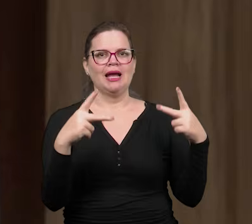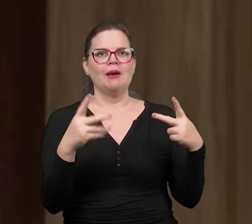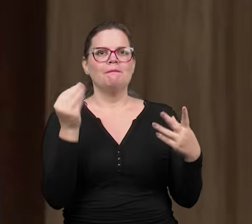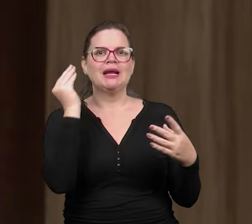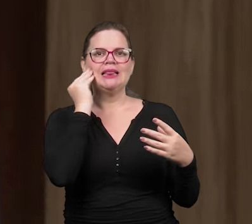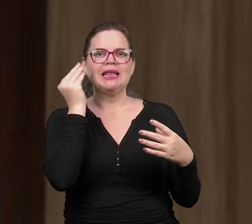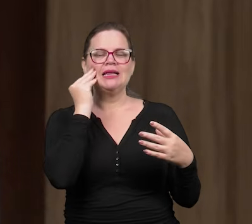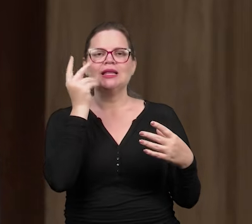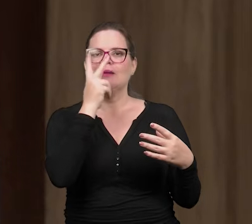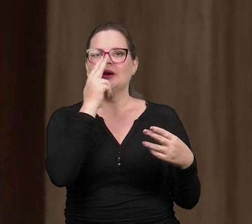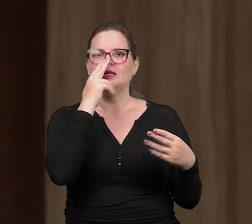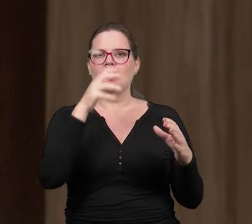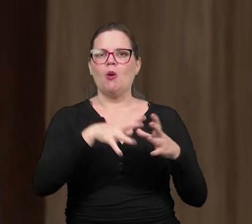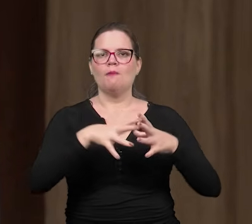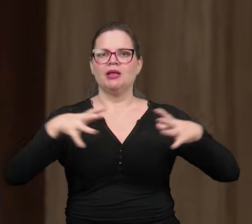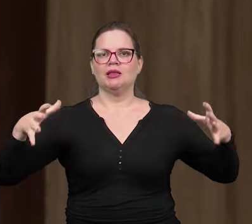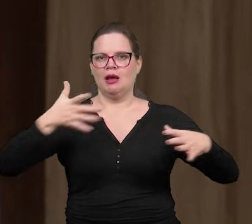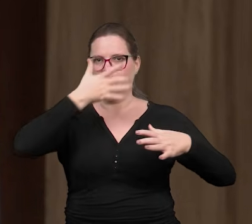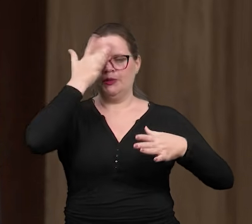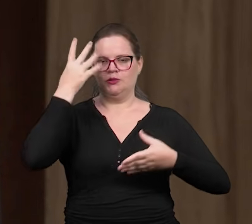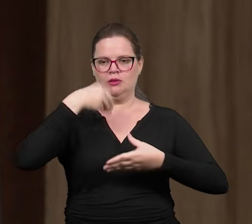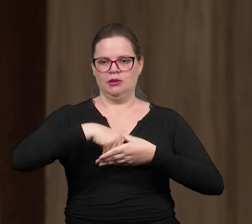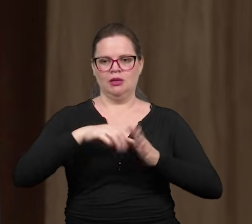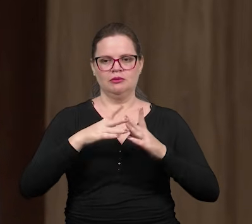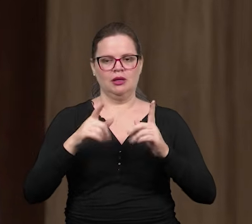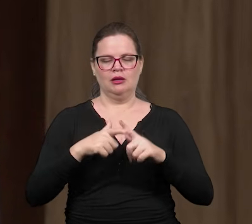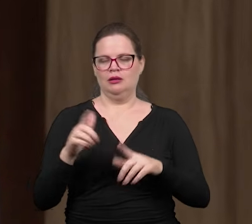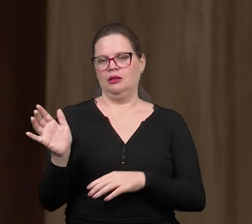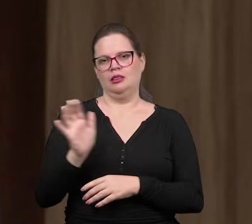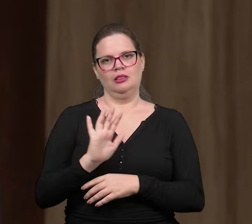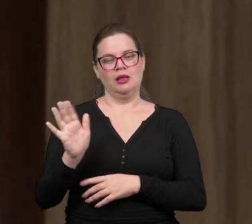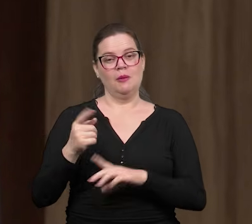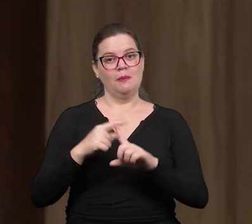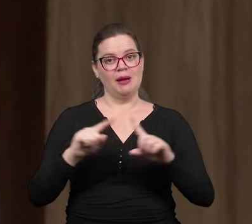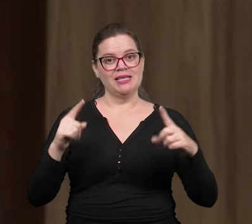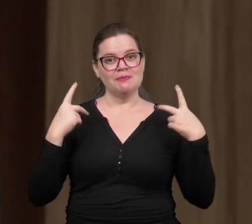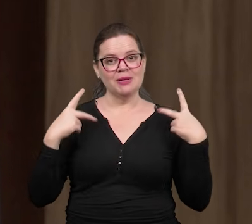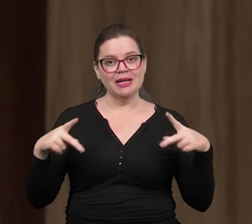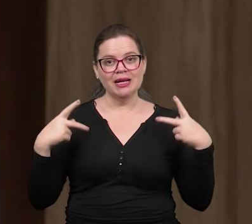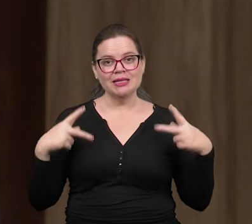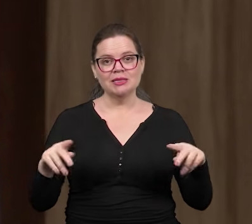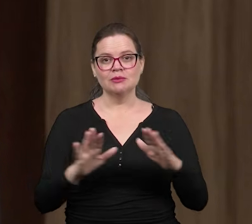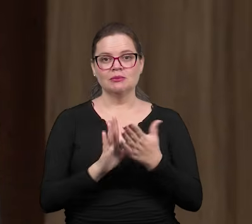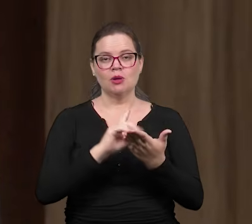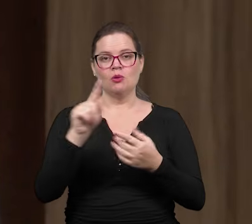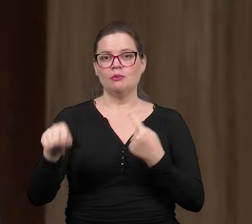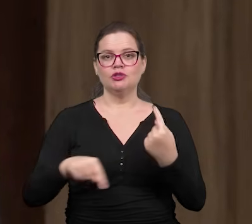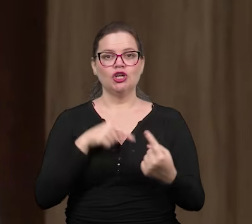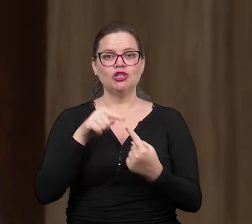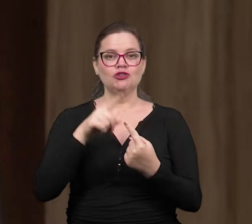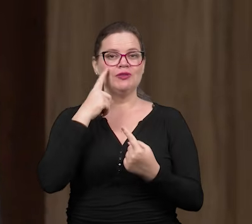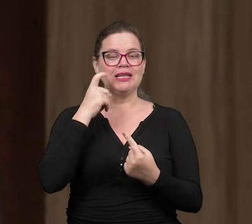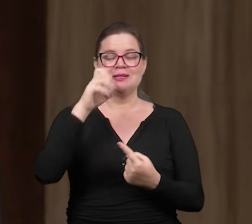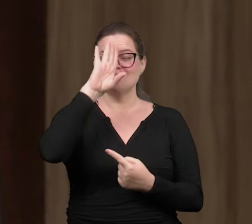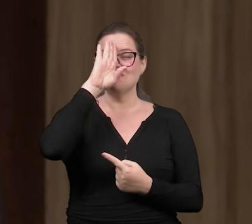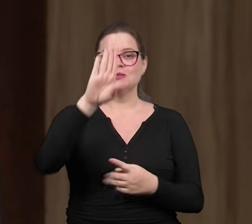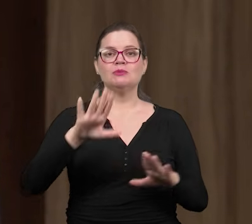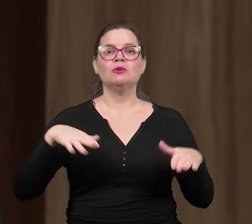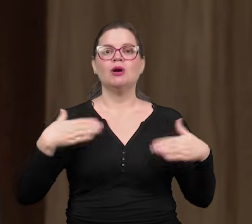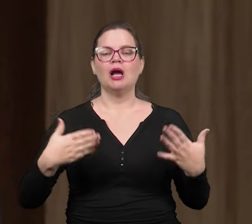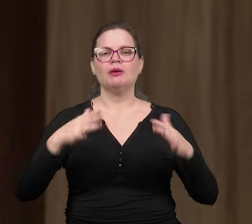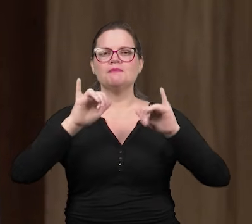o rol de membros de uma igreja, mas a pregação da palavra de Deus é o interesse maior